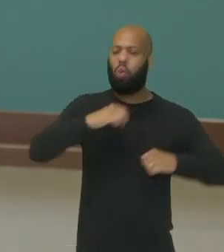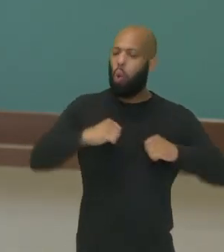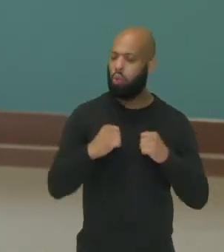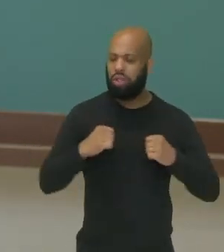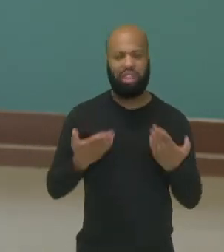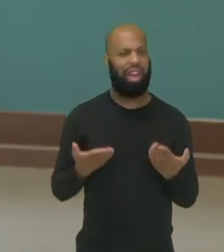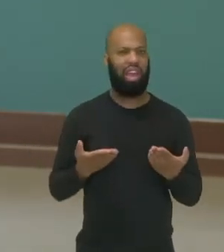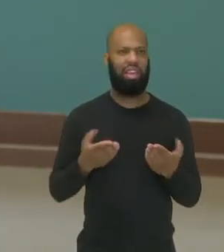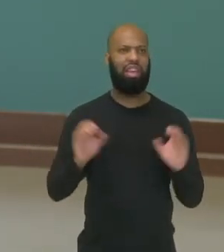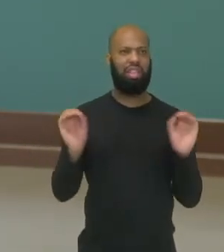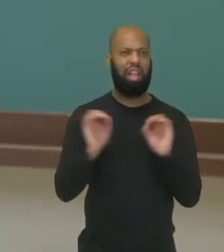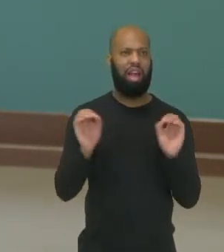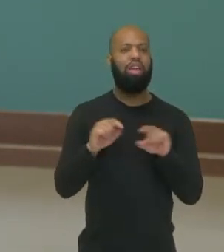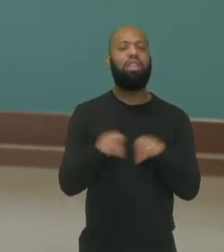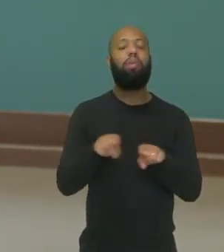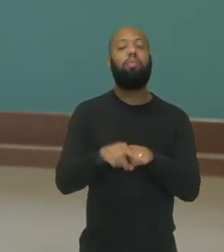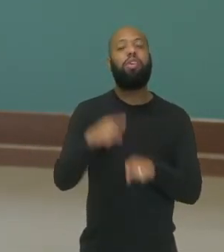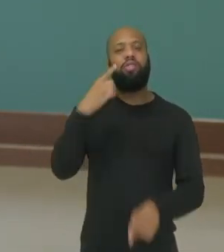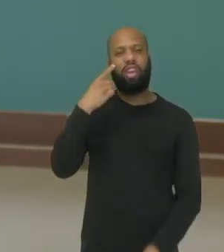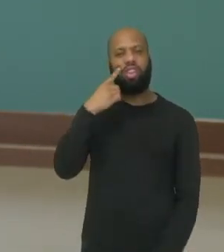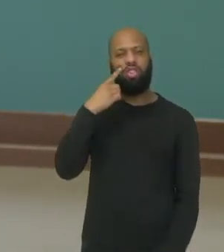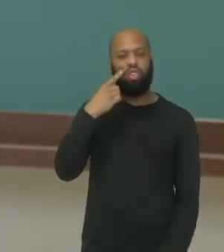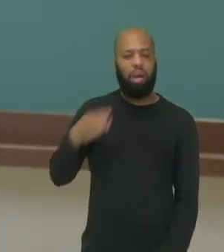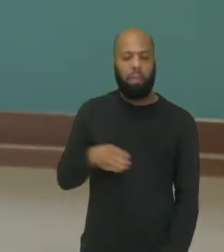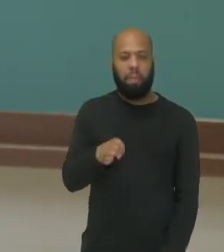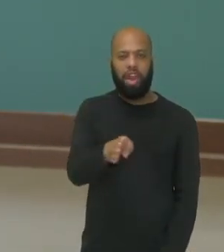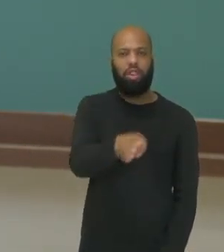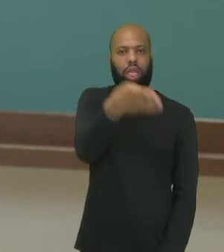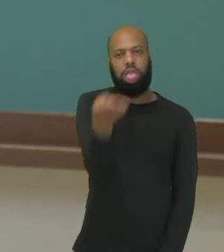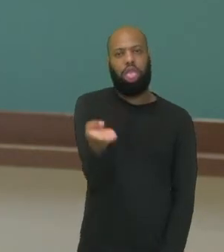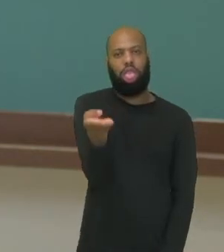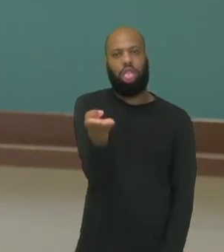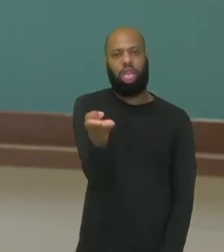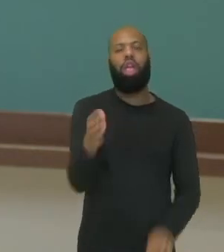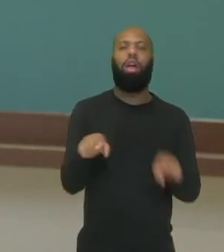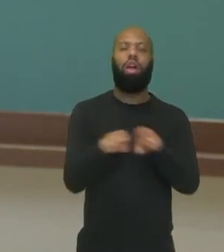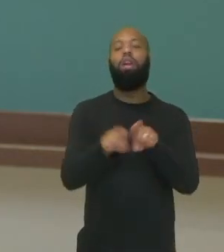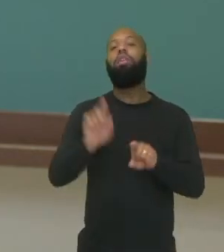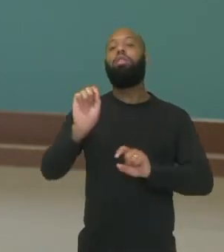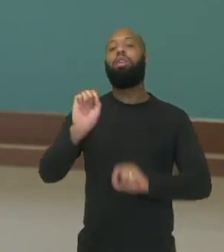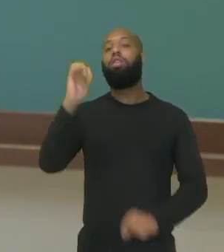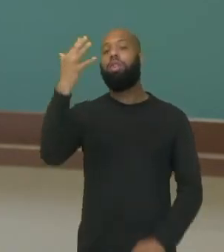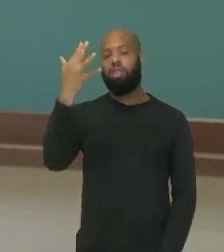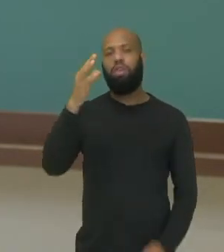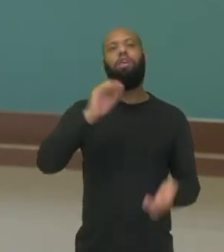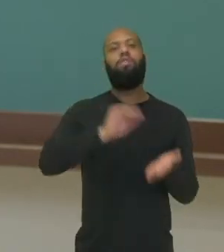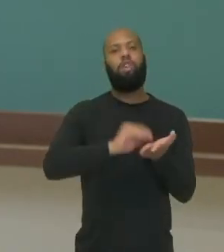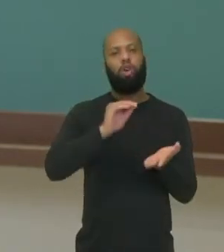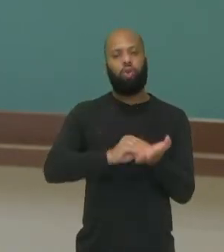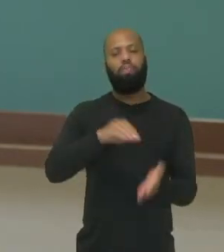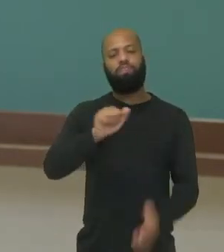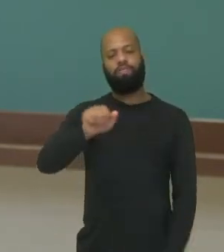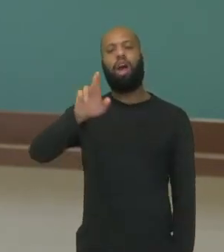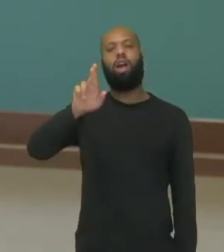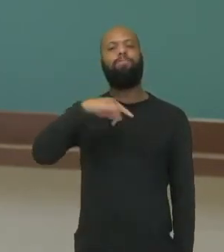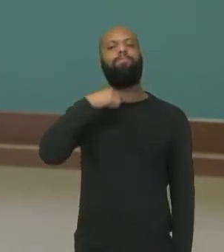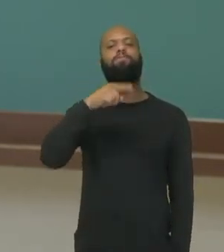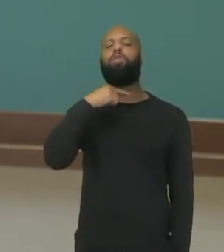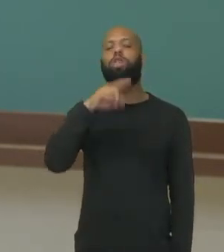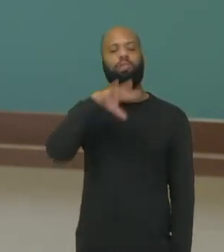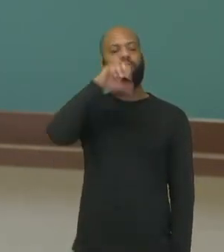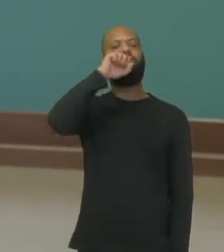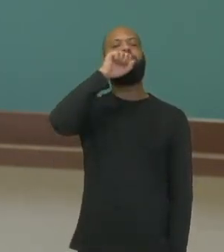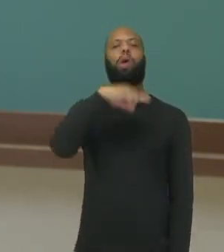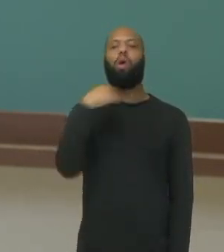né, que retrata para nós ali a morte deles, a falta de oxigênio que ocorreu ali para eles. Então, é o ecossistema